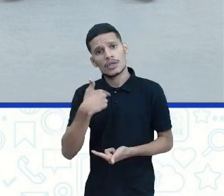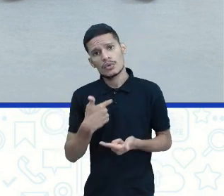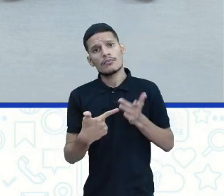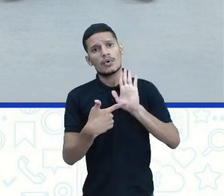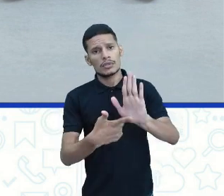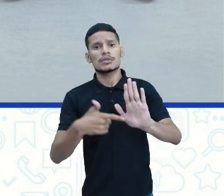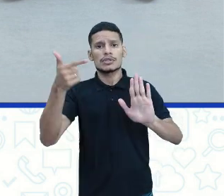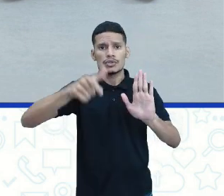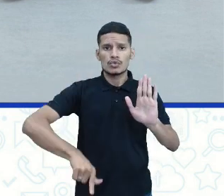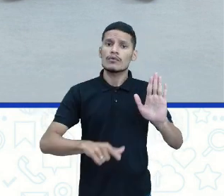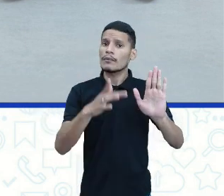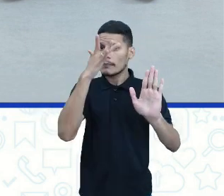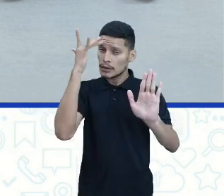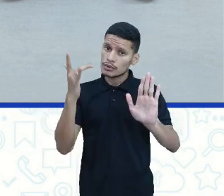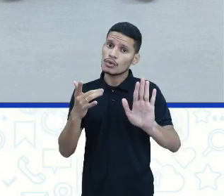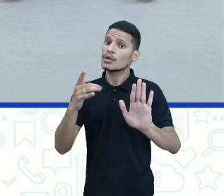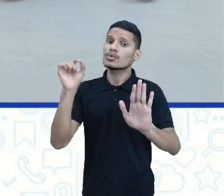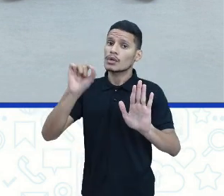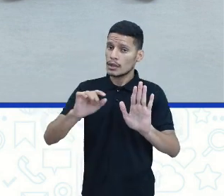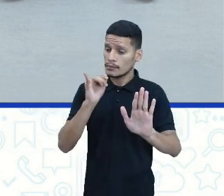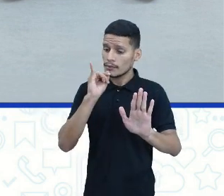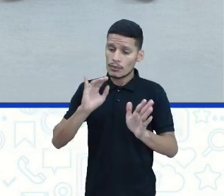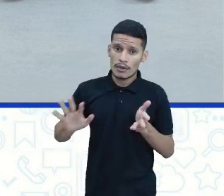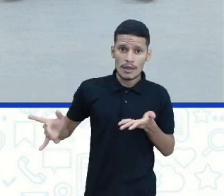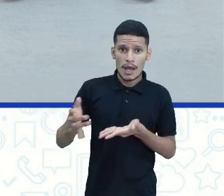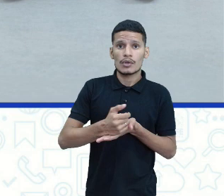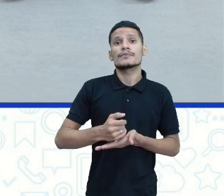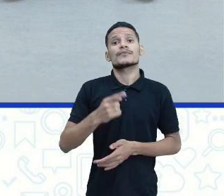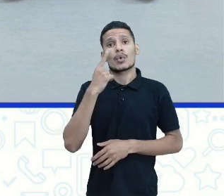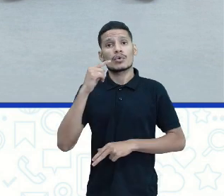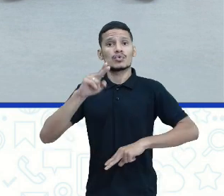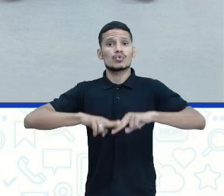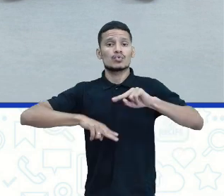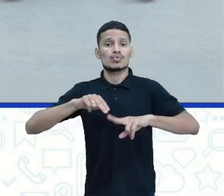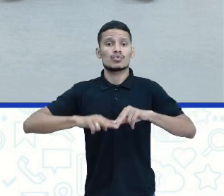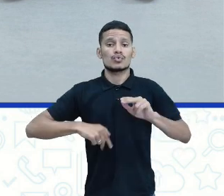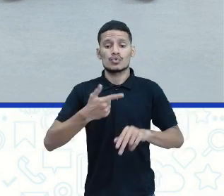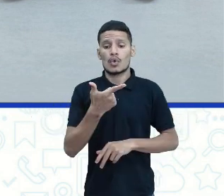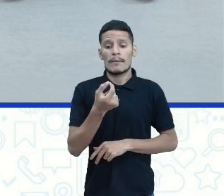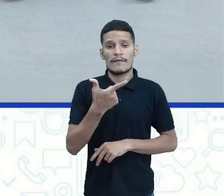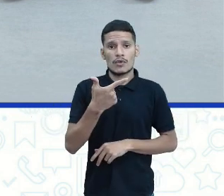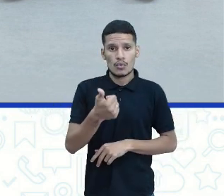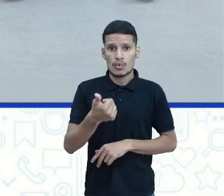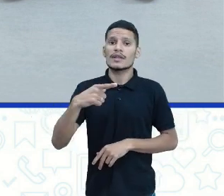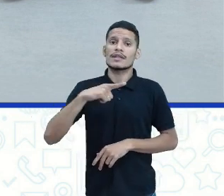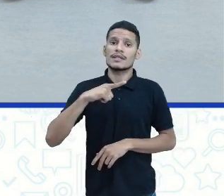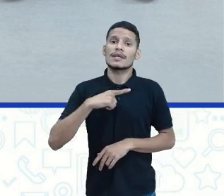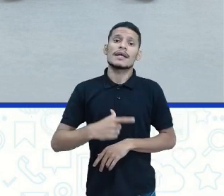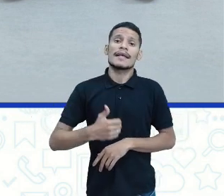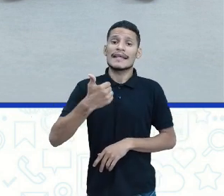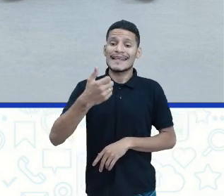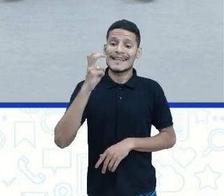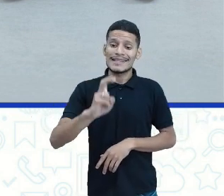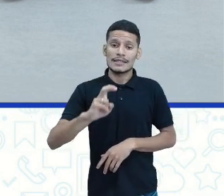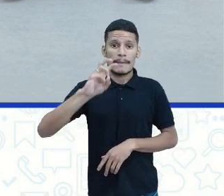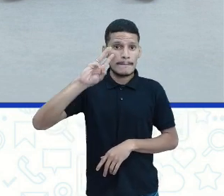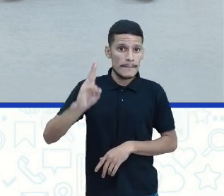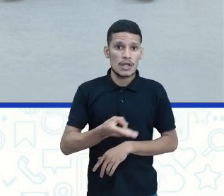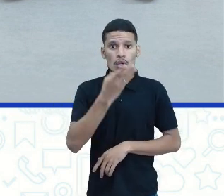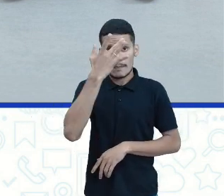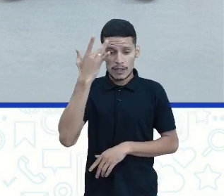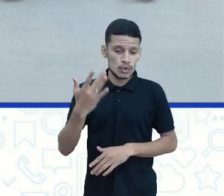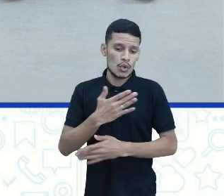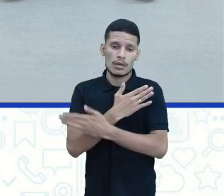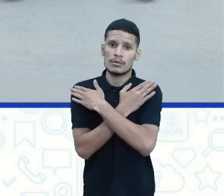que eu trouxe na aula passada. Em junho de 2021, nós tínhamos quase 15 milhões de pessoas